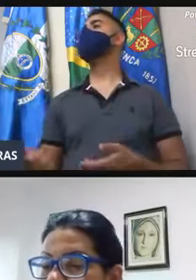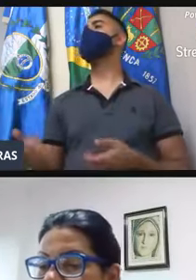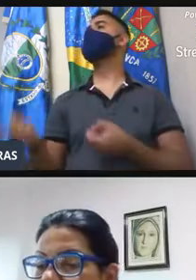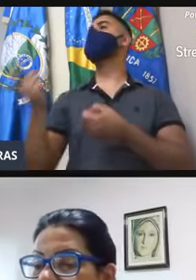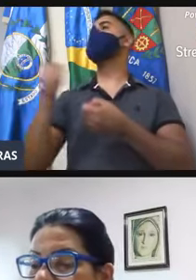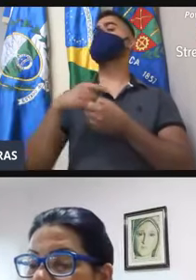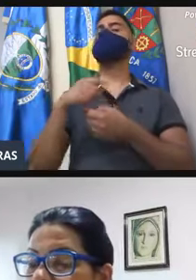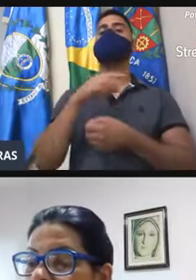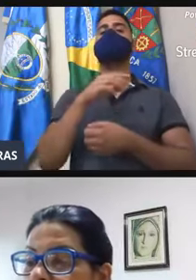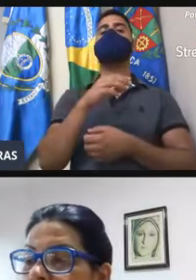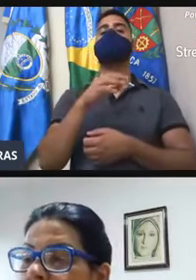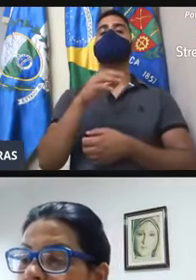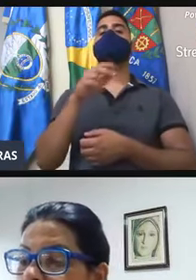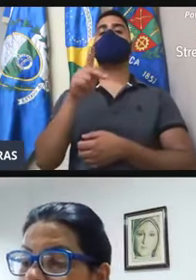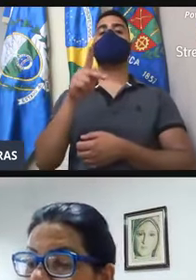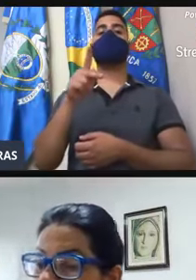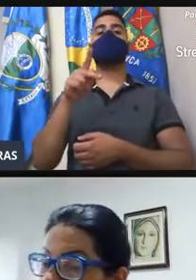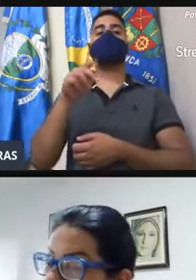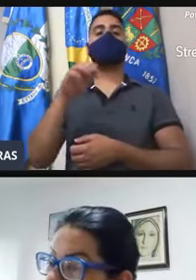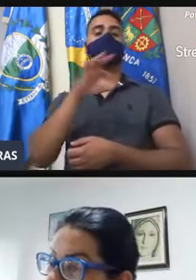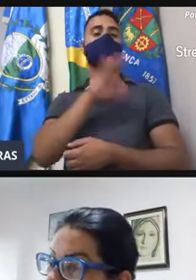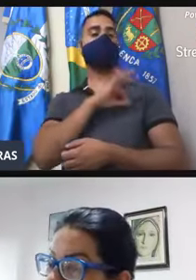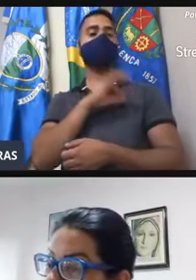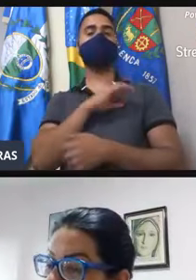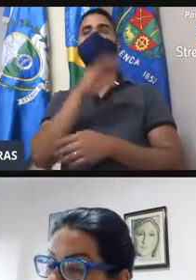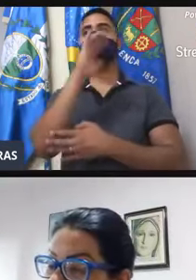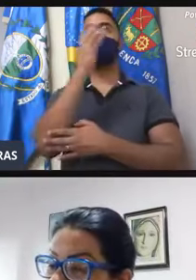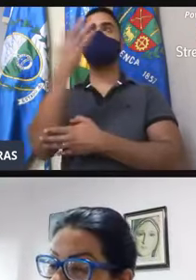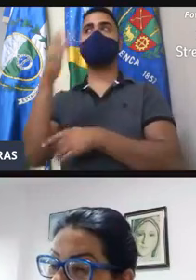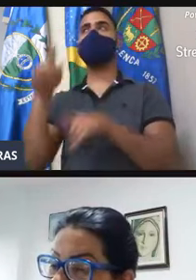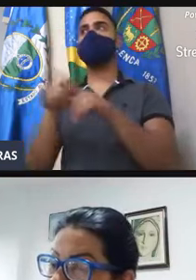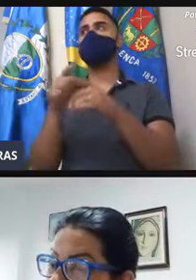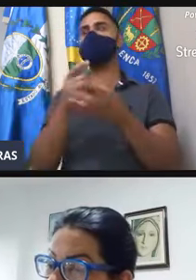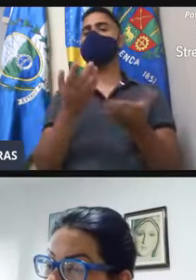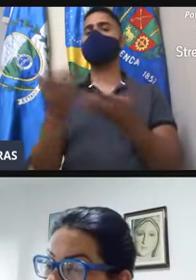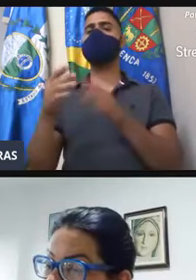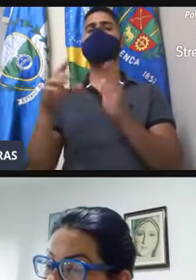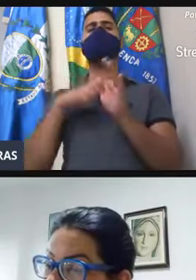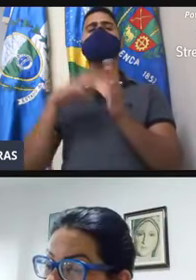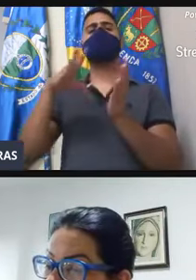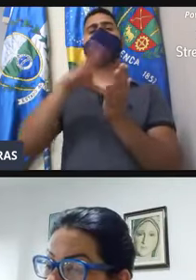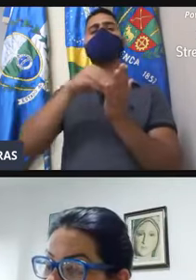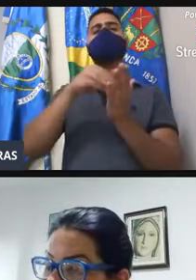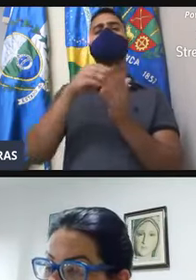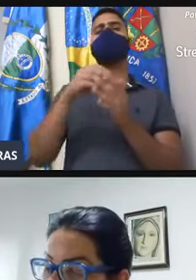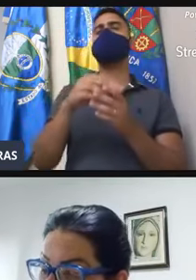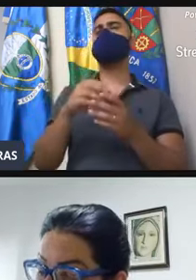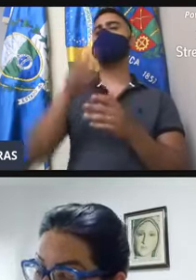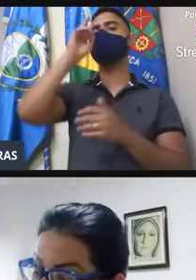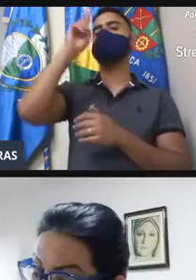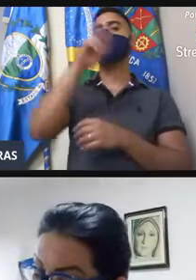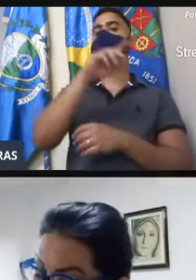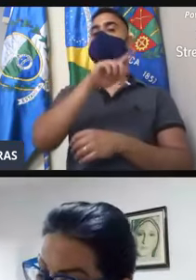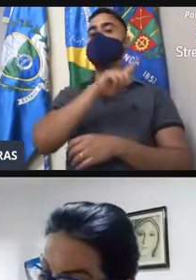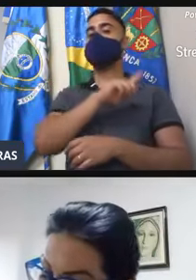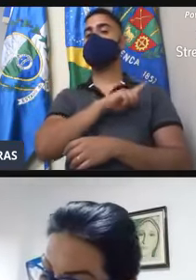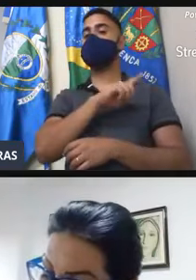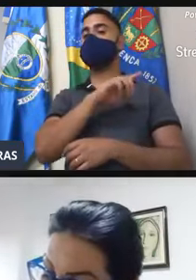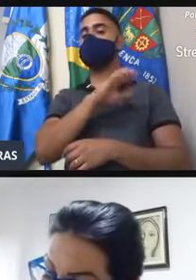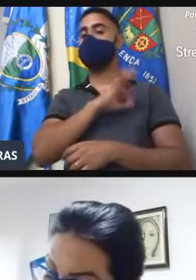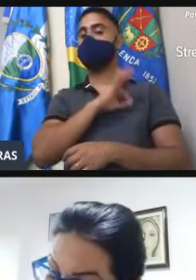Guarda Municipal Ambiental, como também o encaminhamento com cópia para o comando da Guarda Municipal,